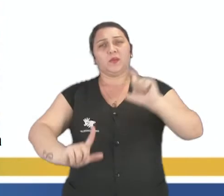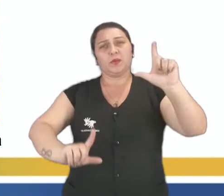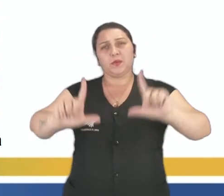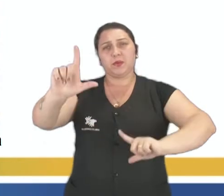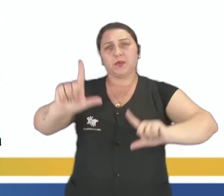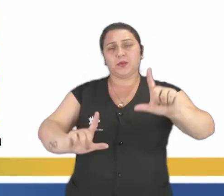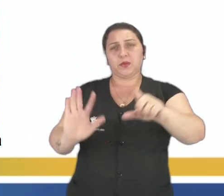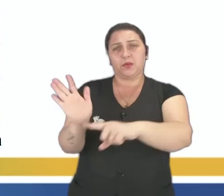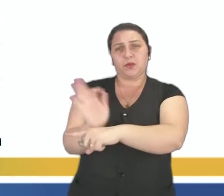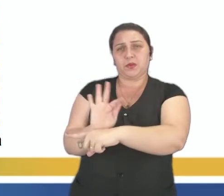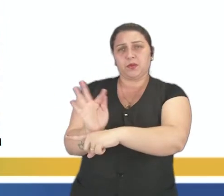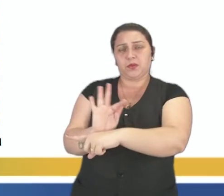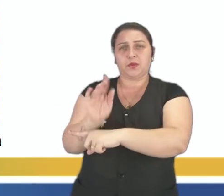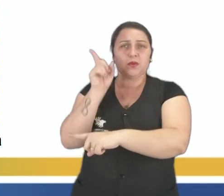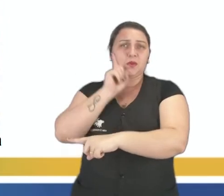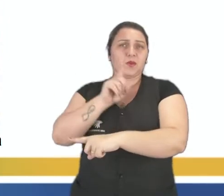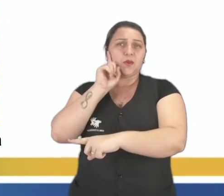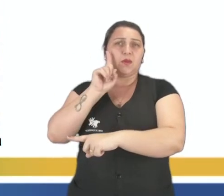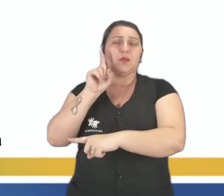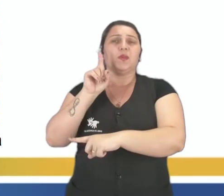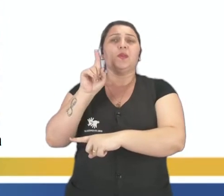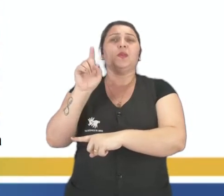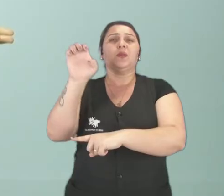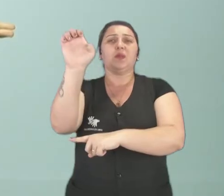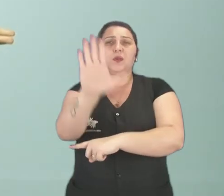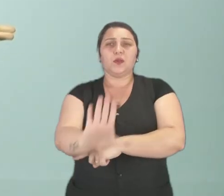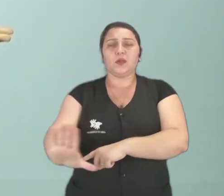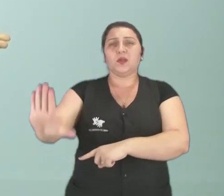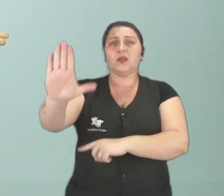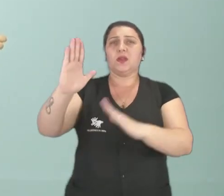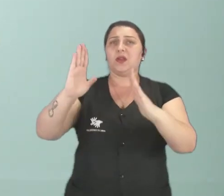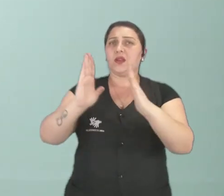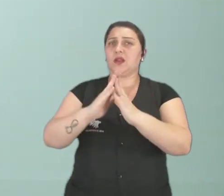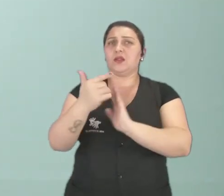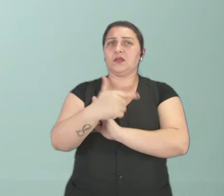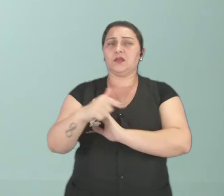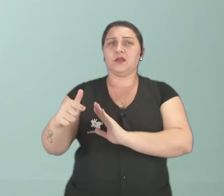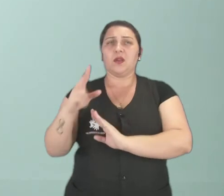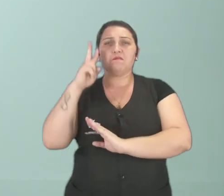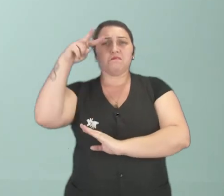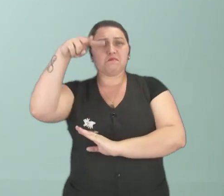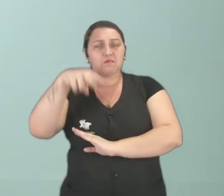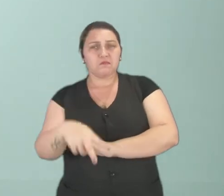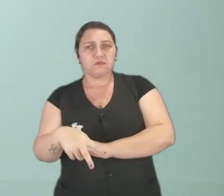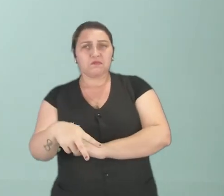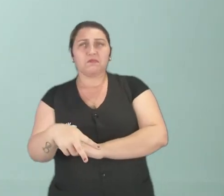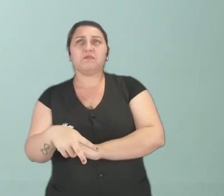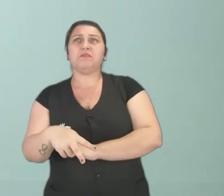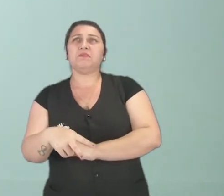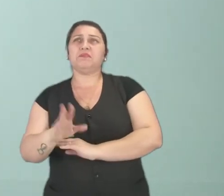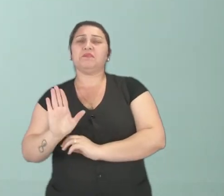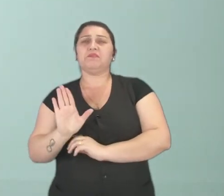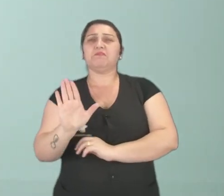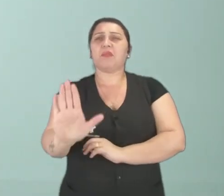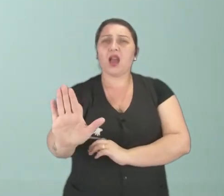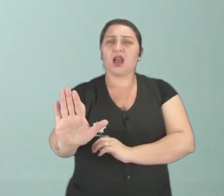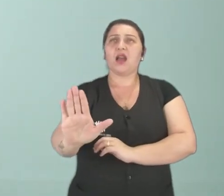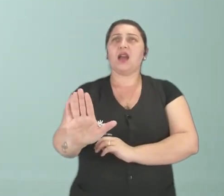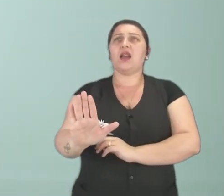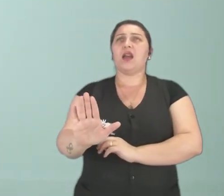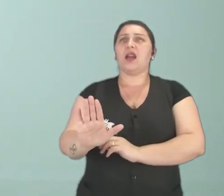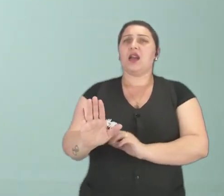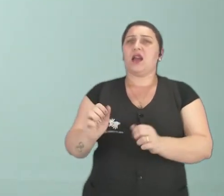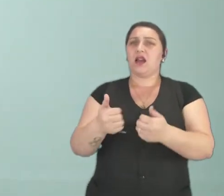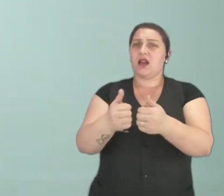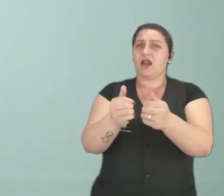filmes americanos, os filmes europeus, as casas não tem nem mureta, não é verdade? A gente olha para aquilo e acha estranho, só chega e empurra a porta